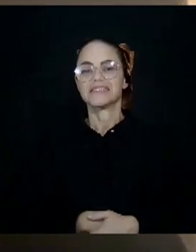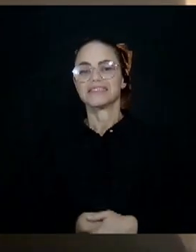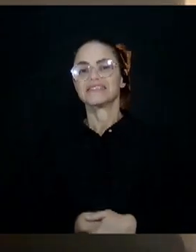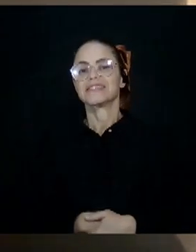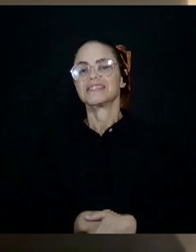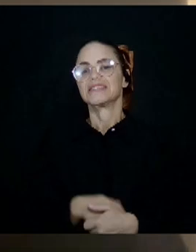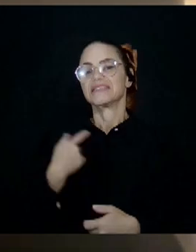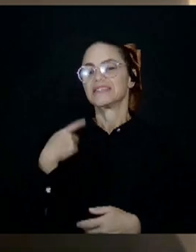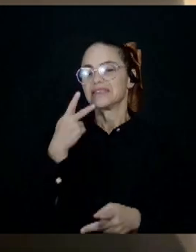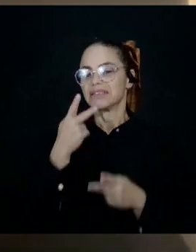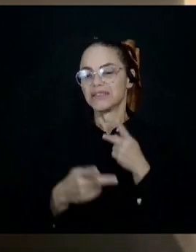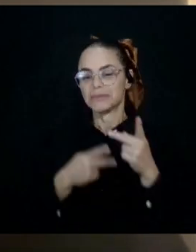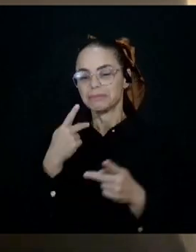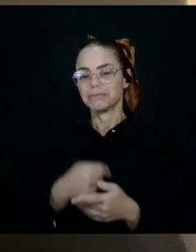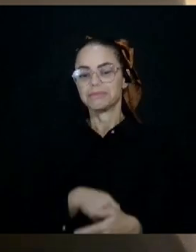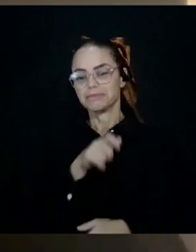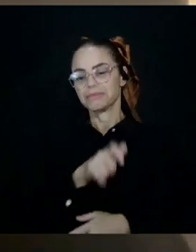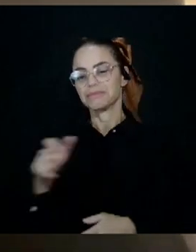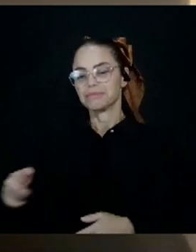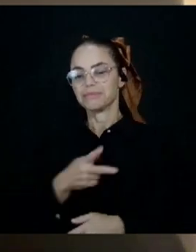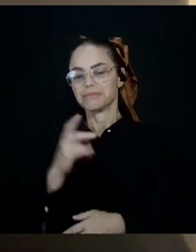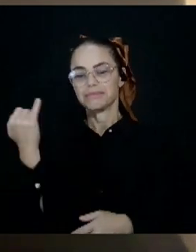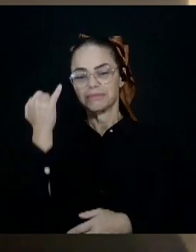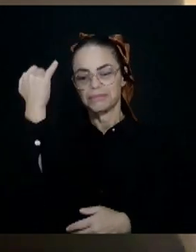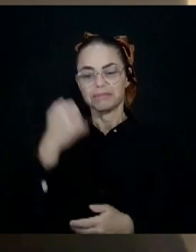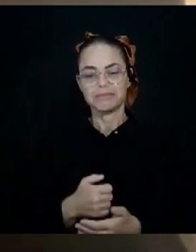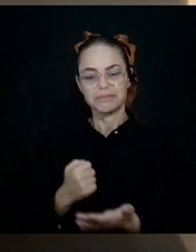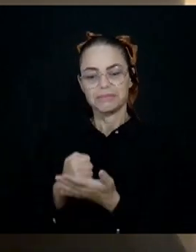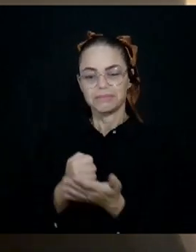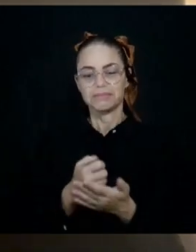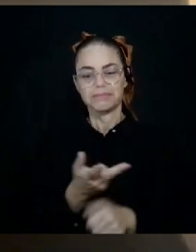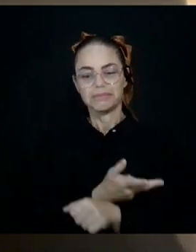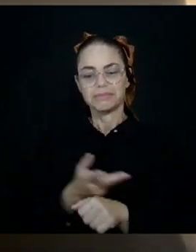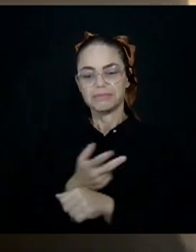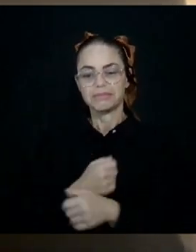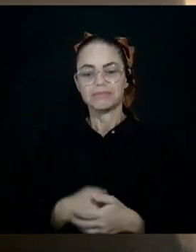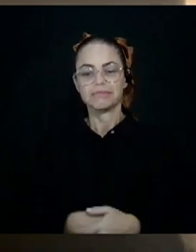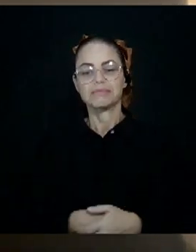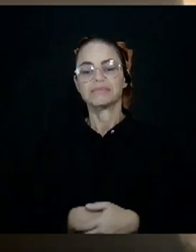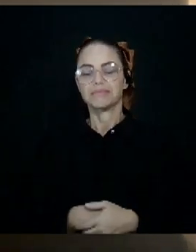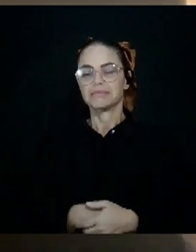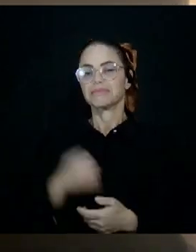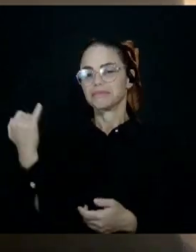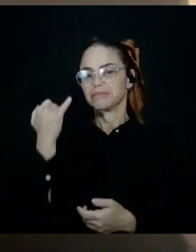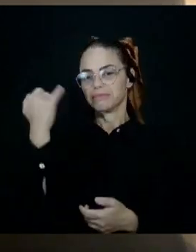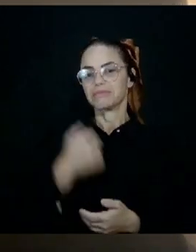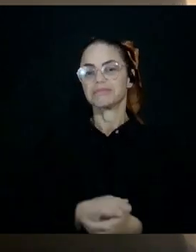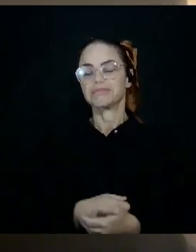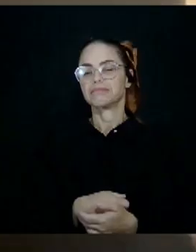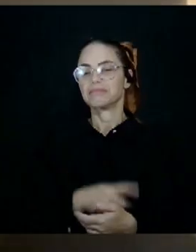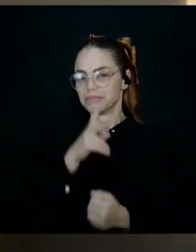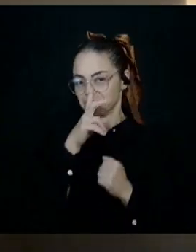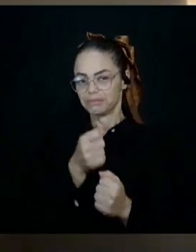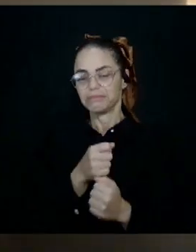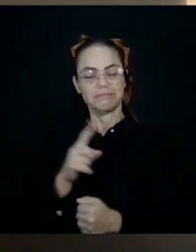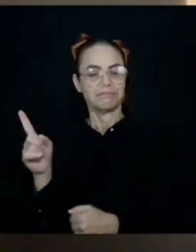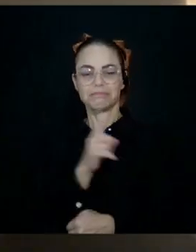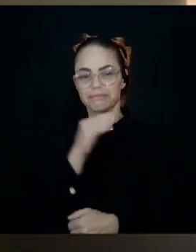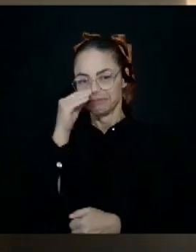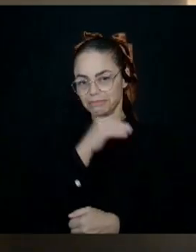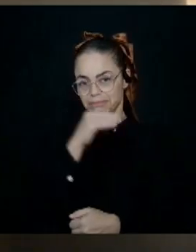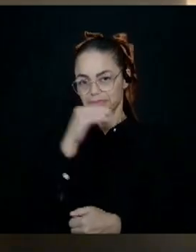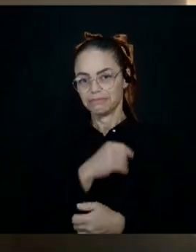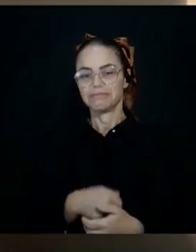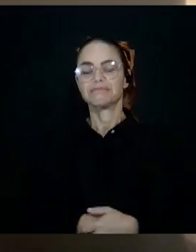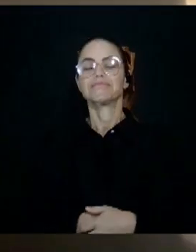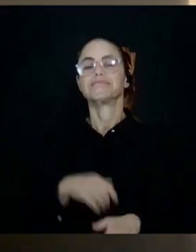que é sempre importante procurar ajuda, né? E procurar ajuda é sinal de força e não de fraqueza. Às vezes nós precisamos